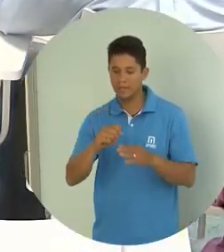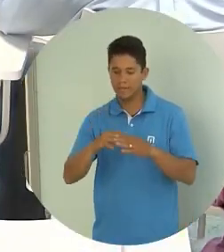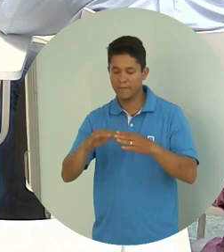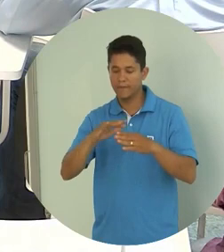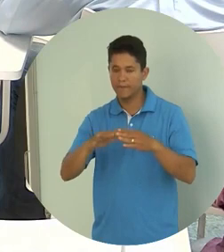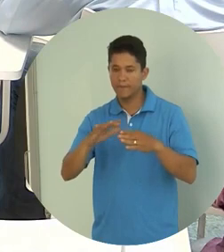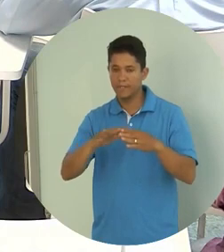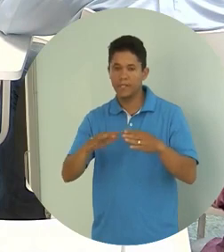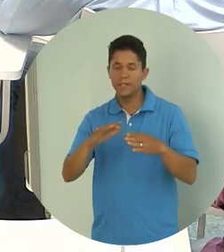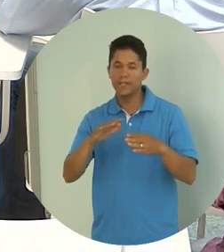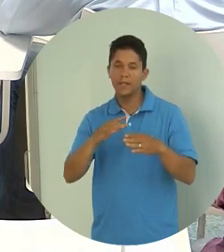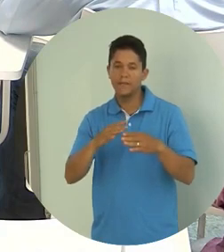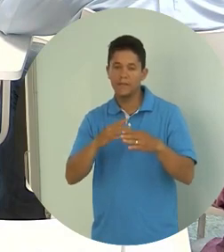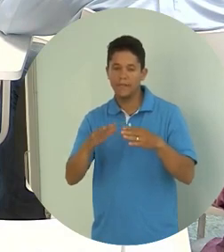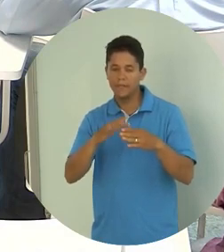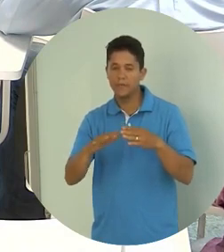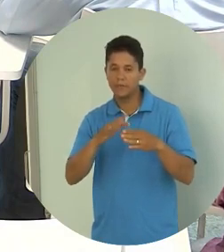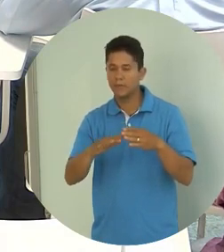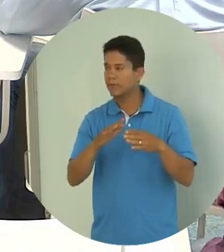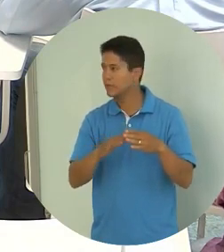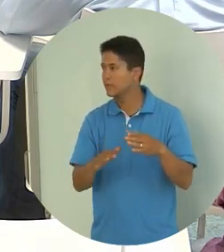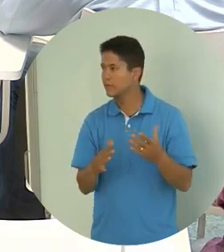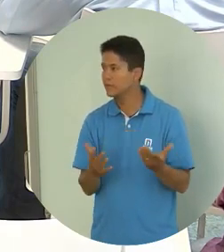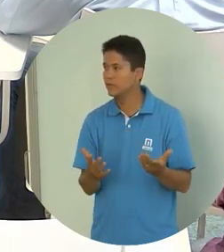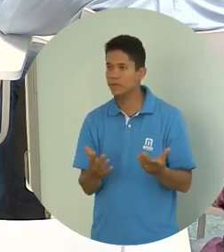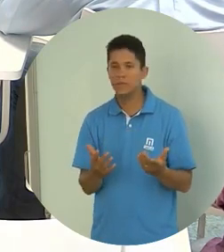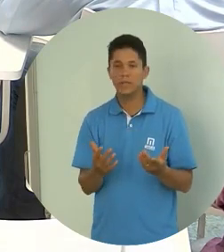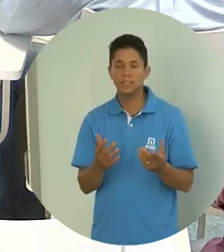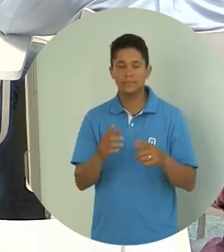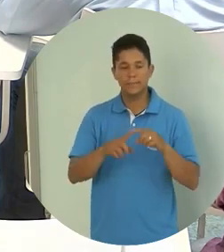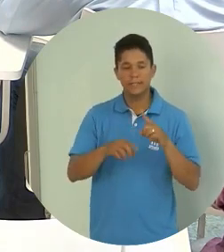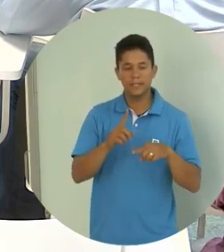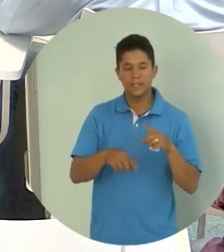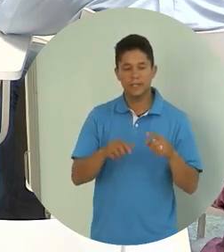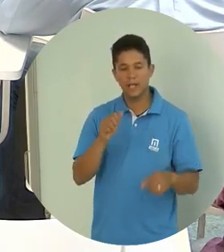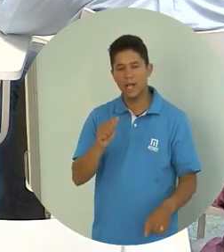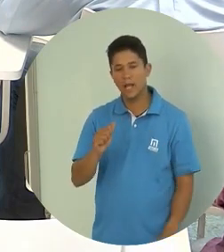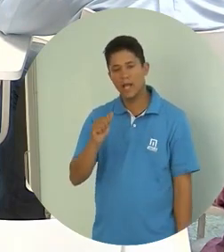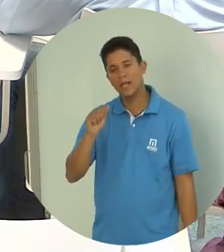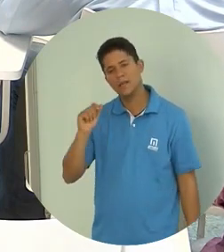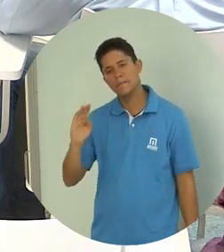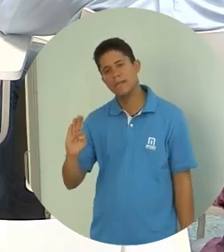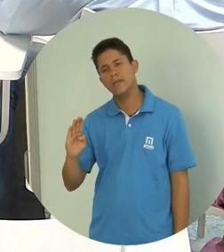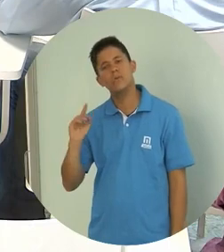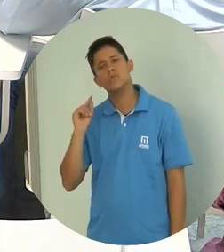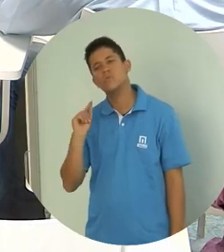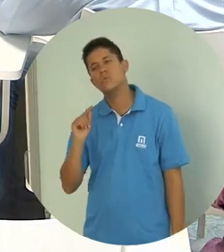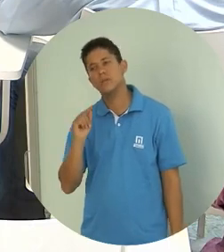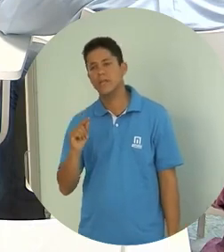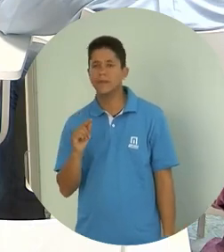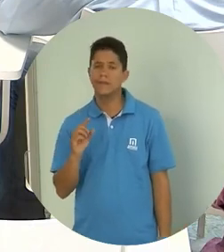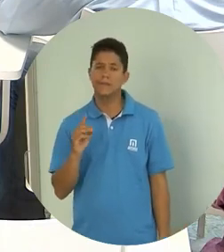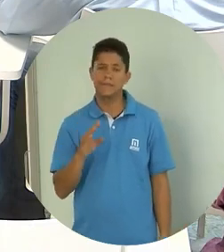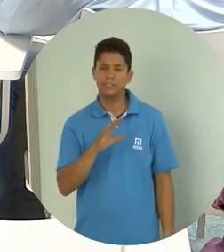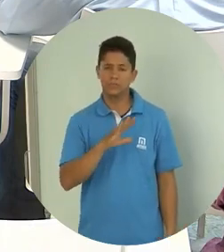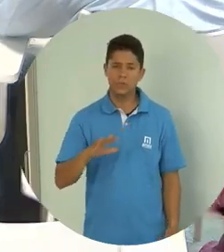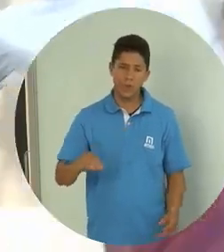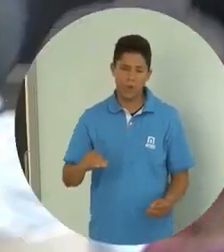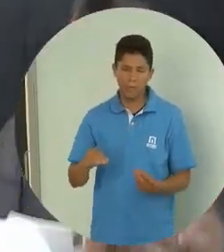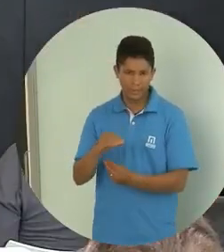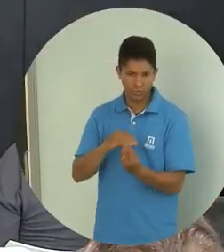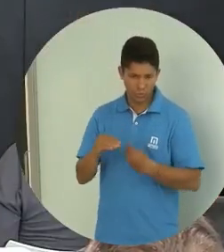Sim, sim. Vocês sabem quais são esses materiais, esse A e B, ou vem simplesmente com uma mistura?